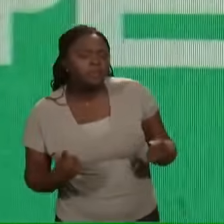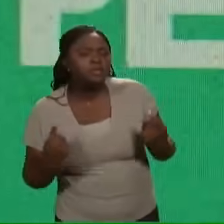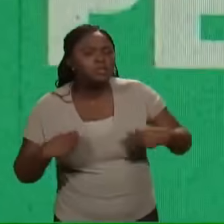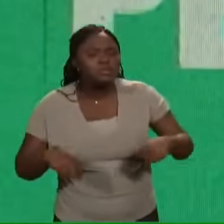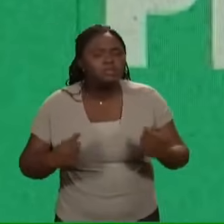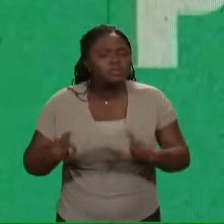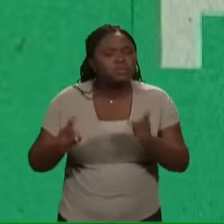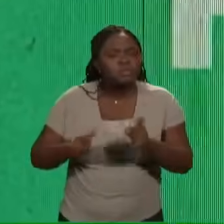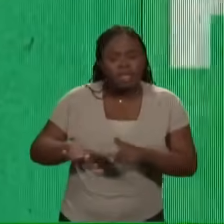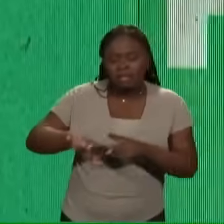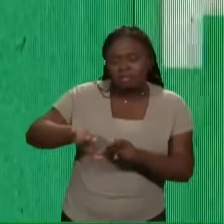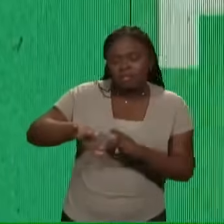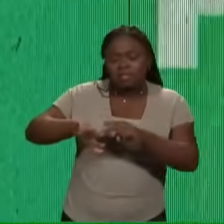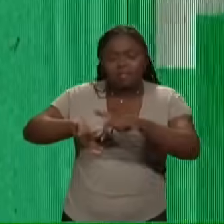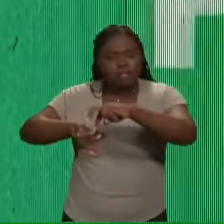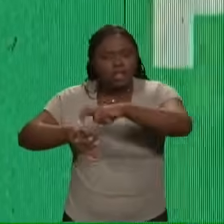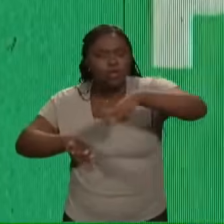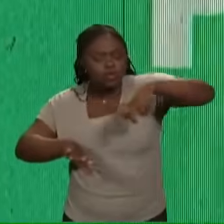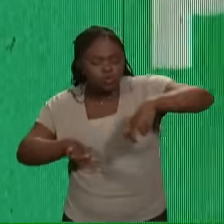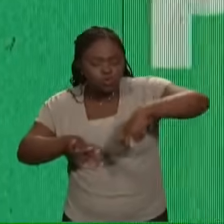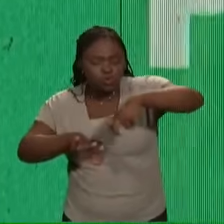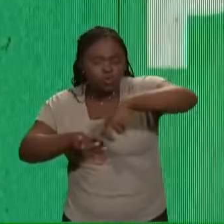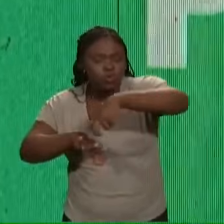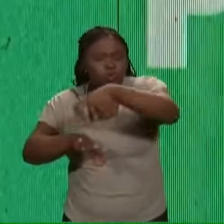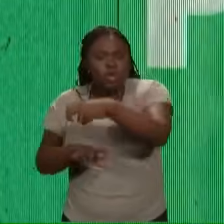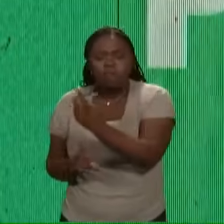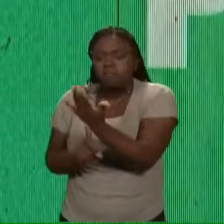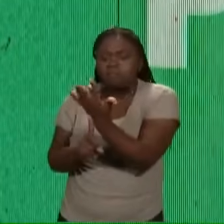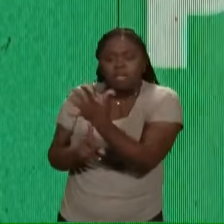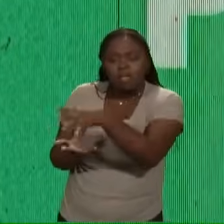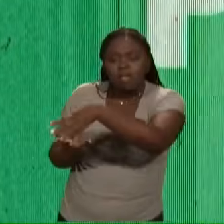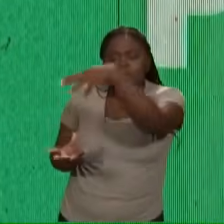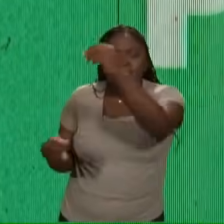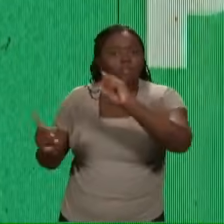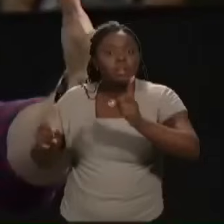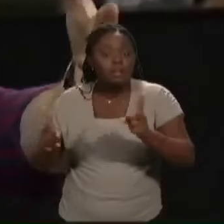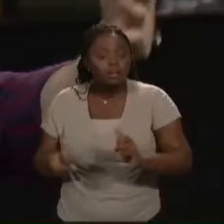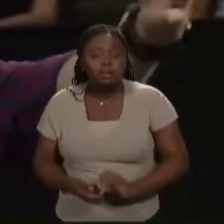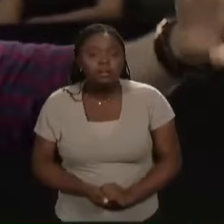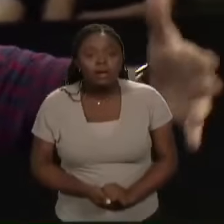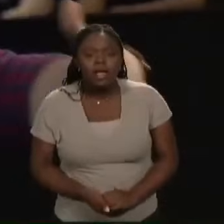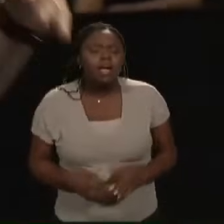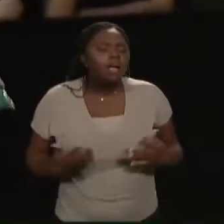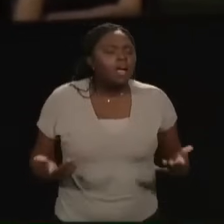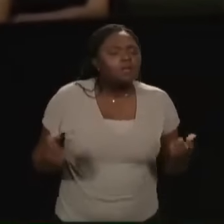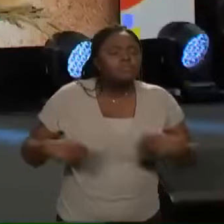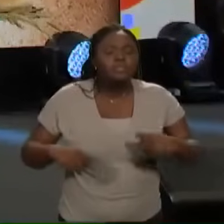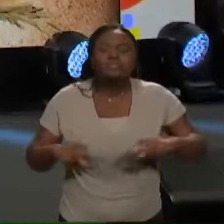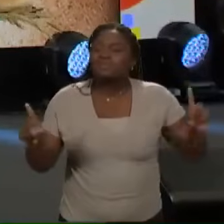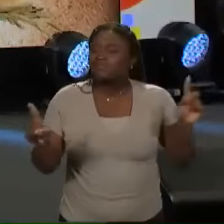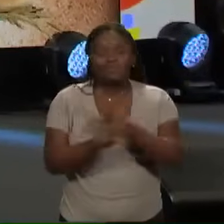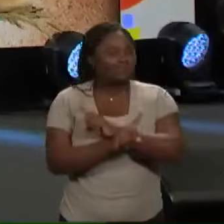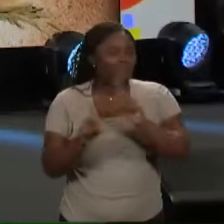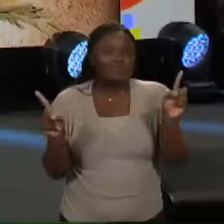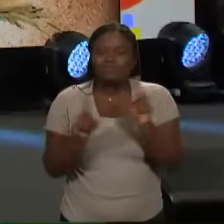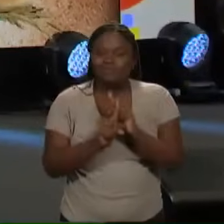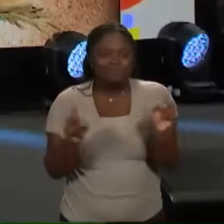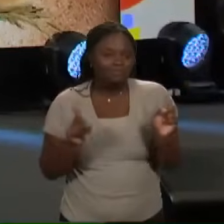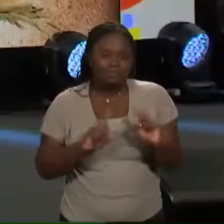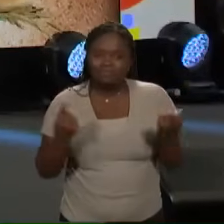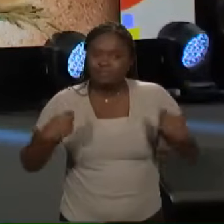escadarias do convento de joelho e acender vela para as almas. Não. Ai, mas eu não tenho que. Não, não tem.